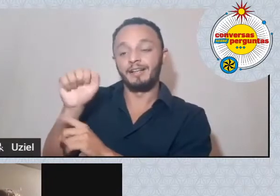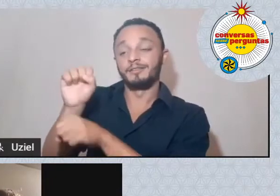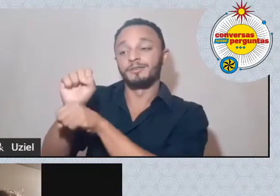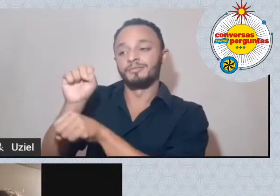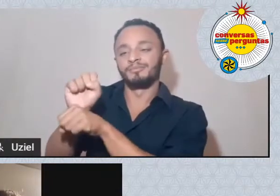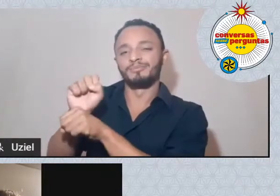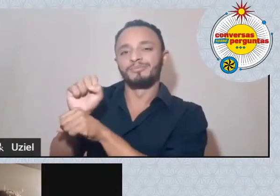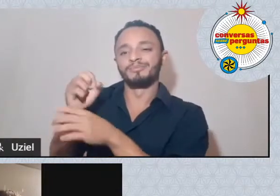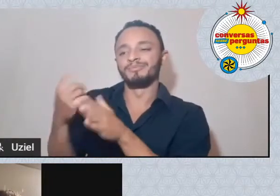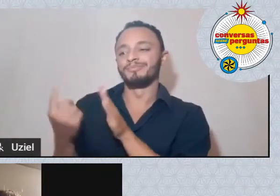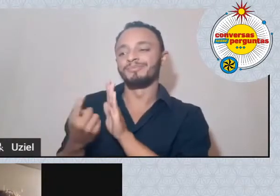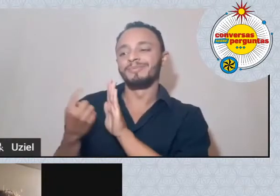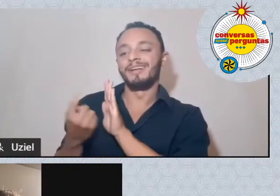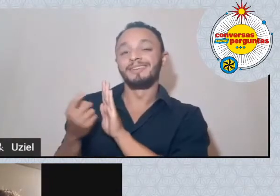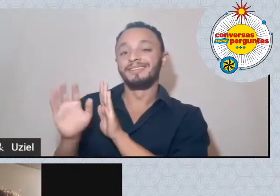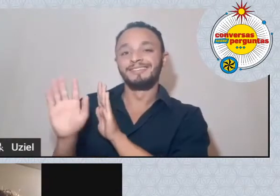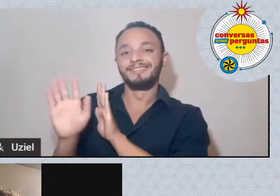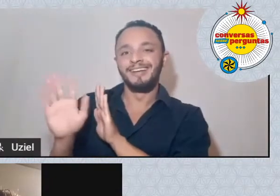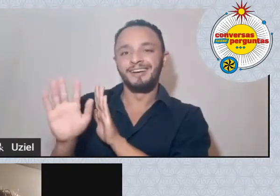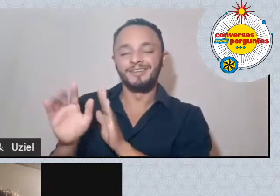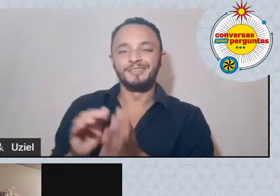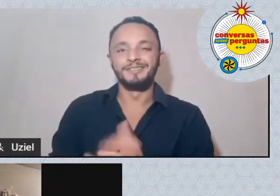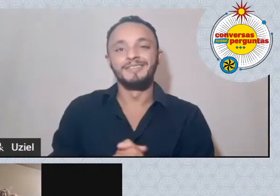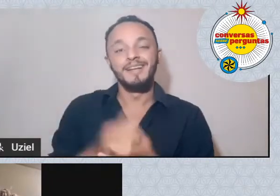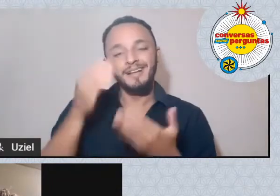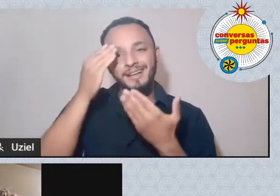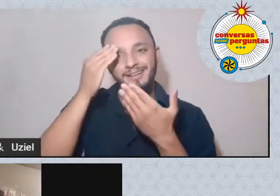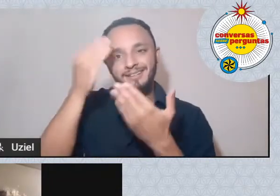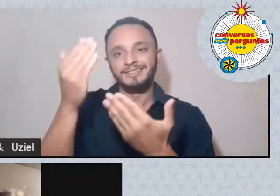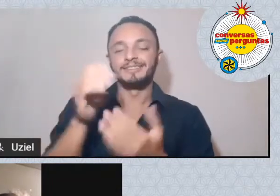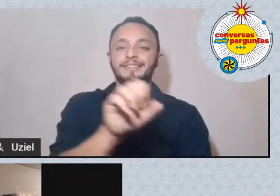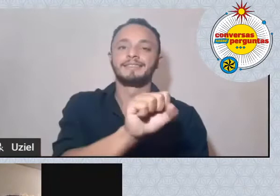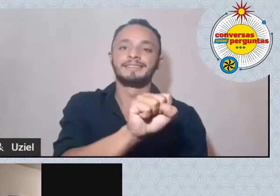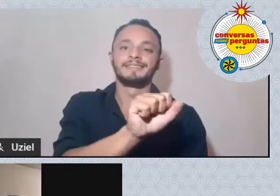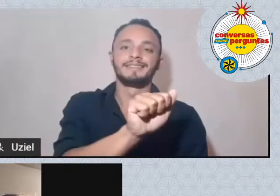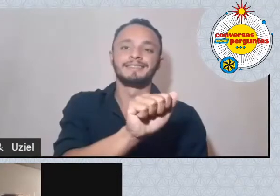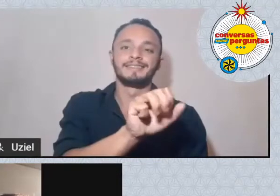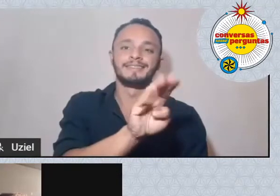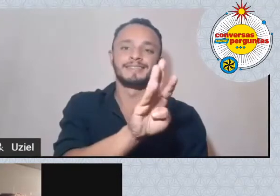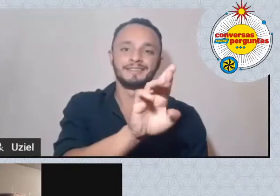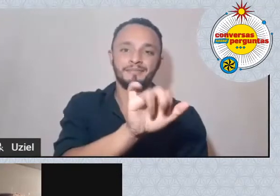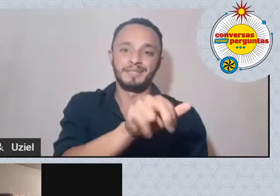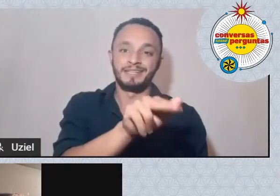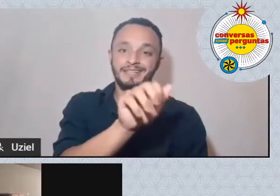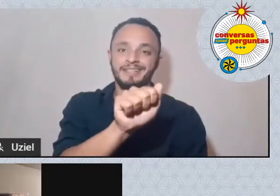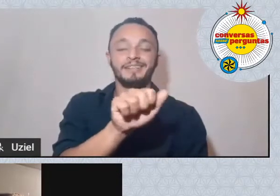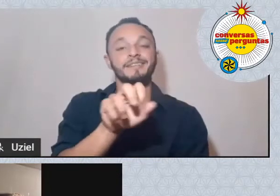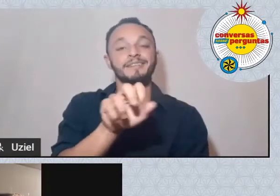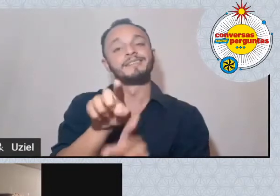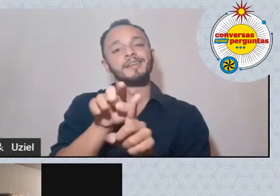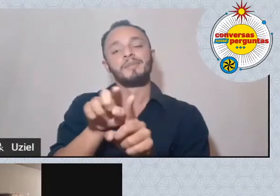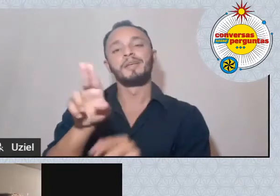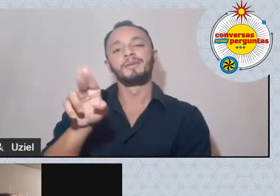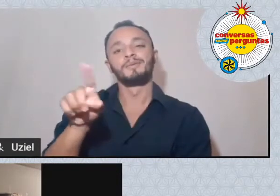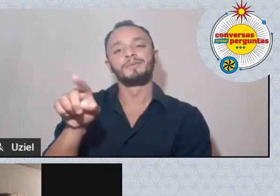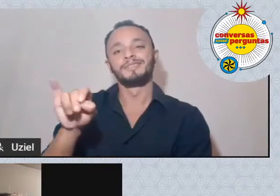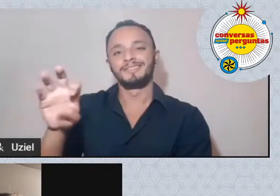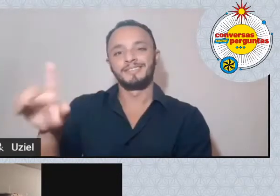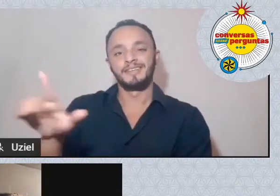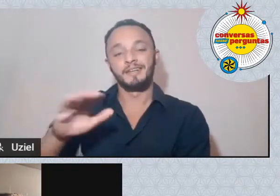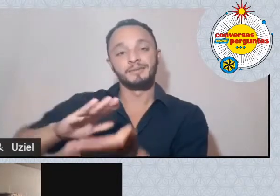Agradeço também pela participação da Sabrina e do Uziel, ampliando aí o alcance dessa conversa. Obrigada a todos vocês